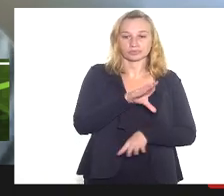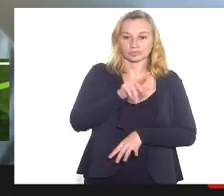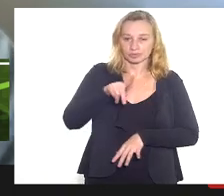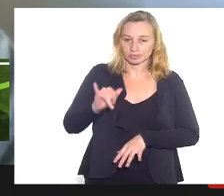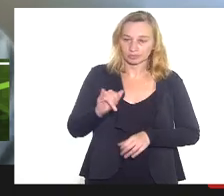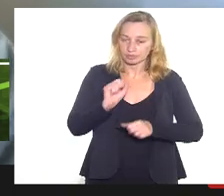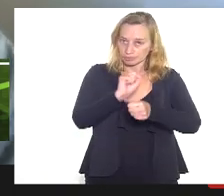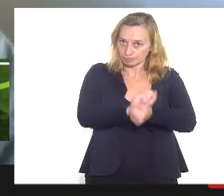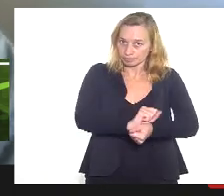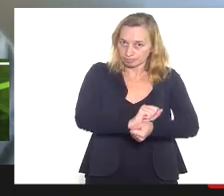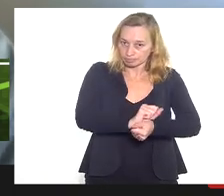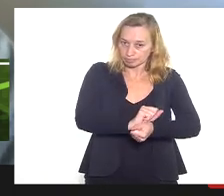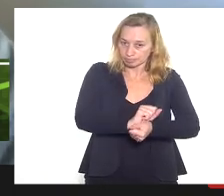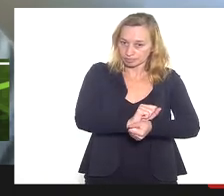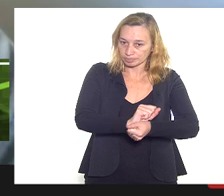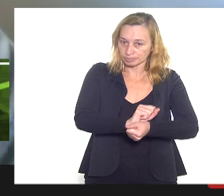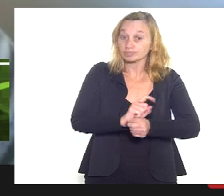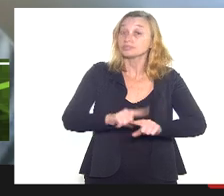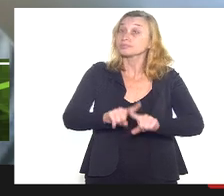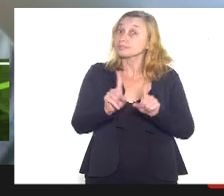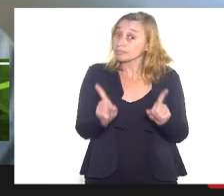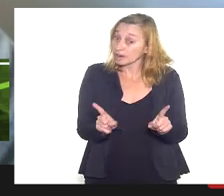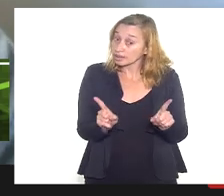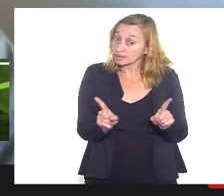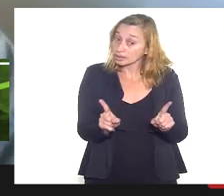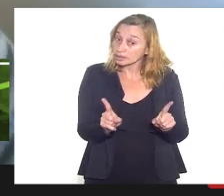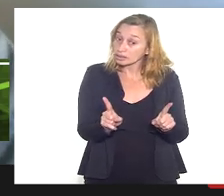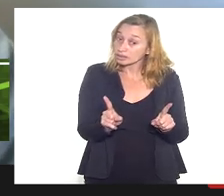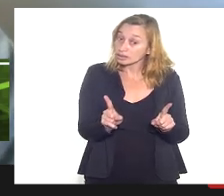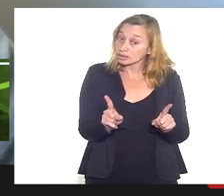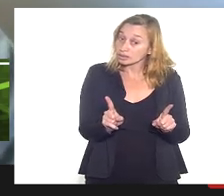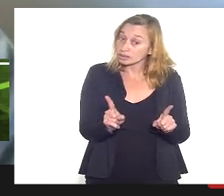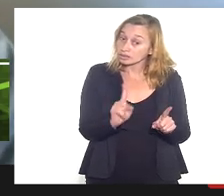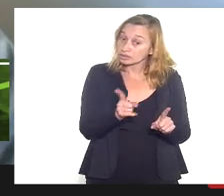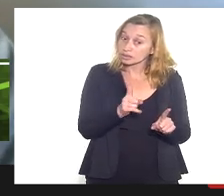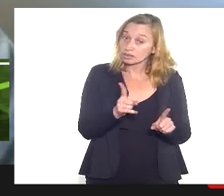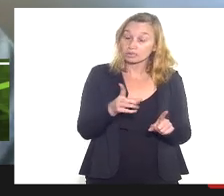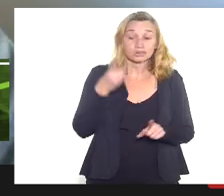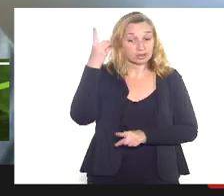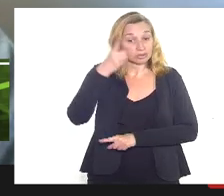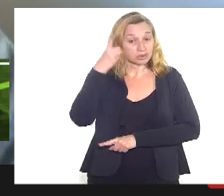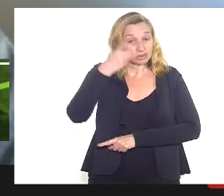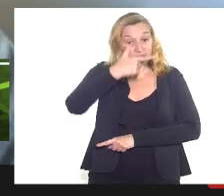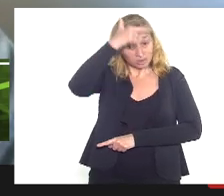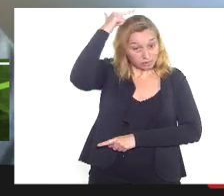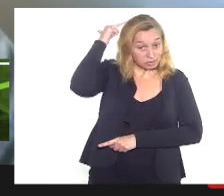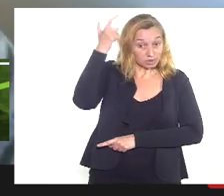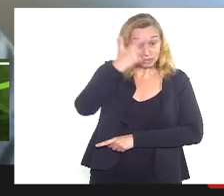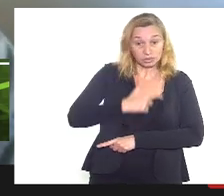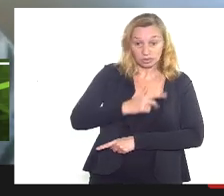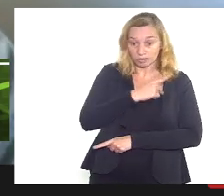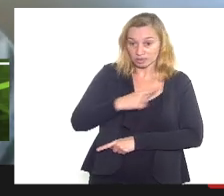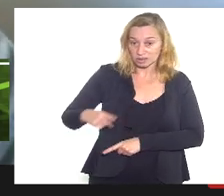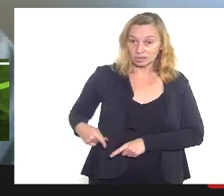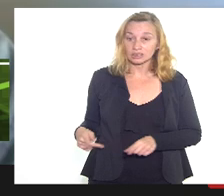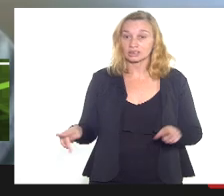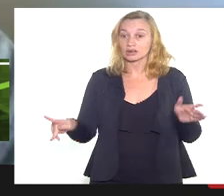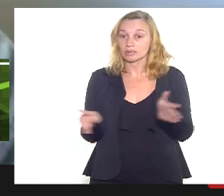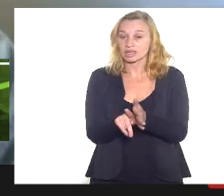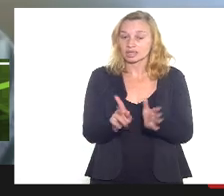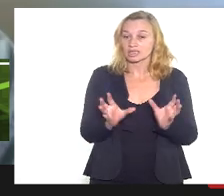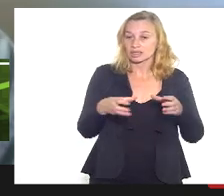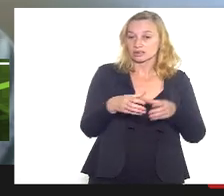em recesso, mas não o deputado Luiz Paulo, seu presidente, nem os membros da